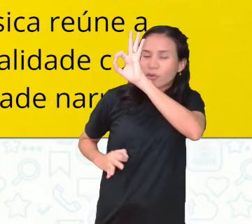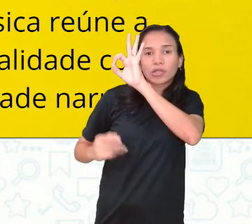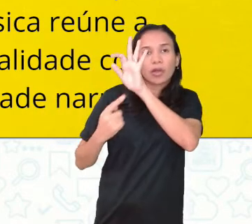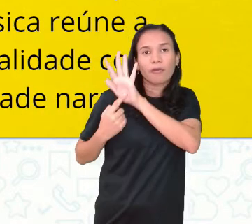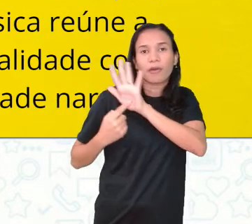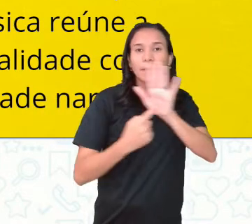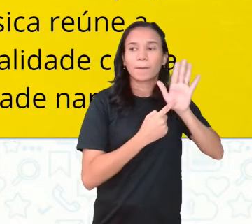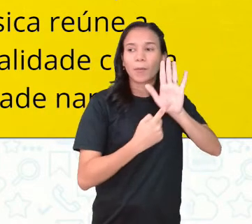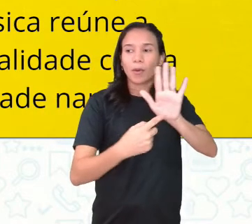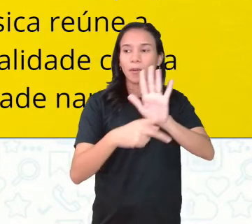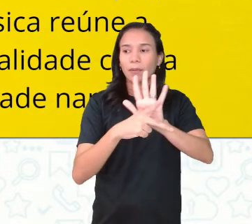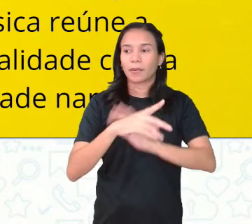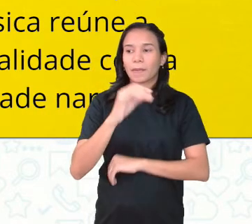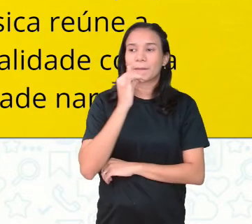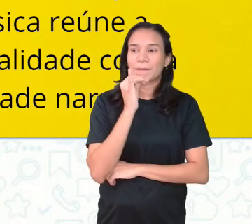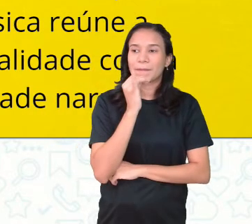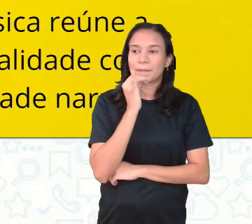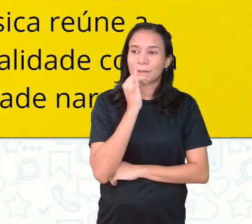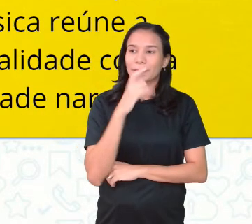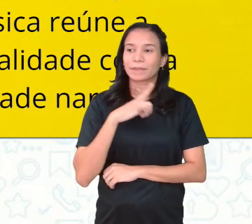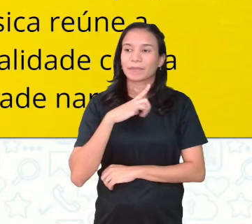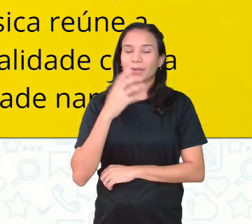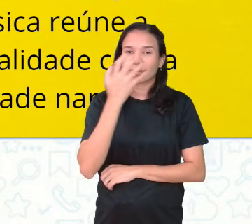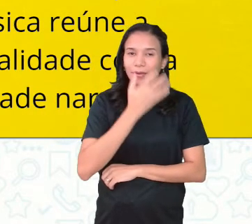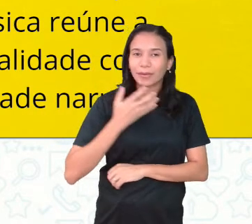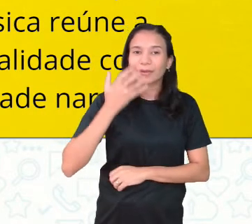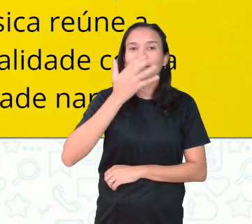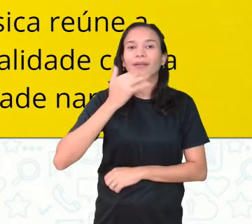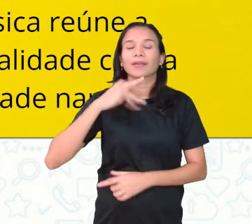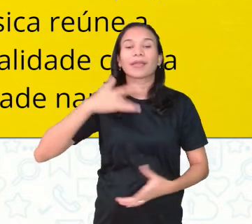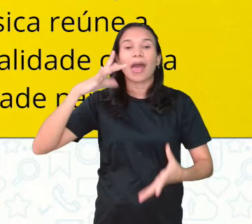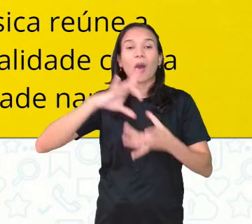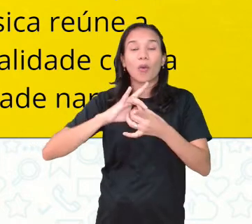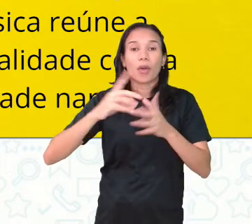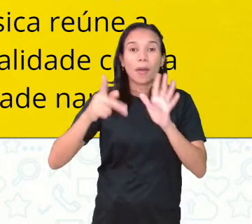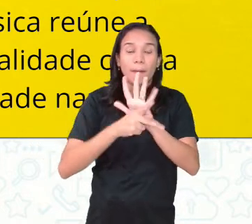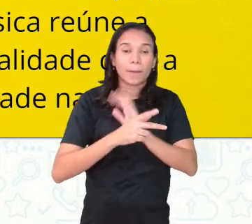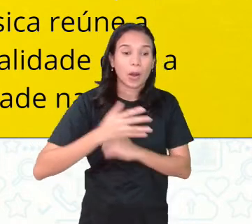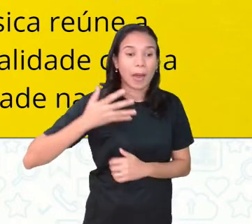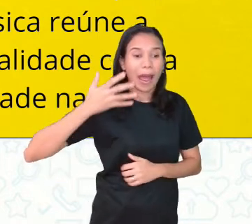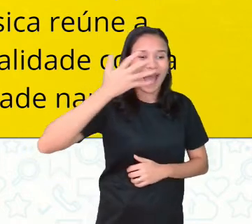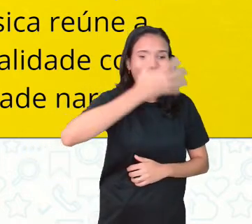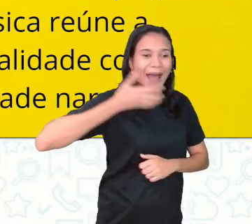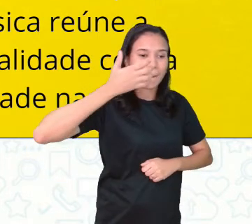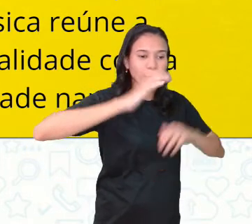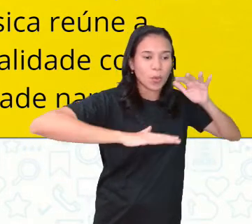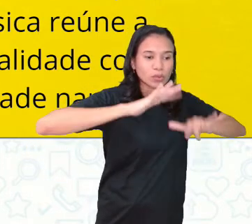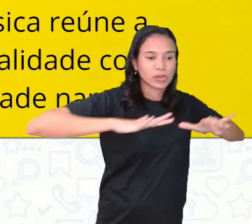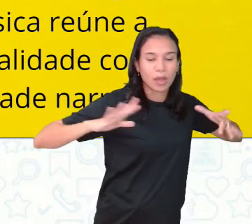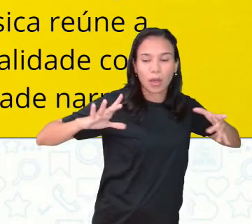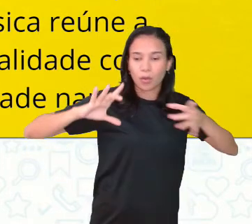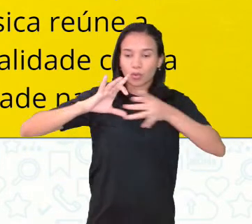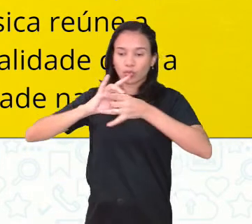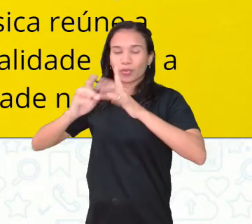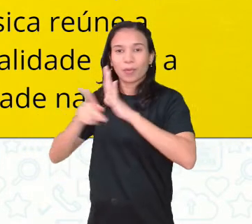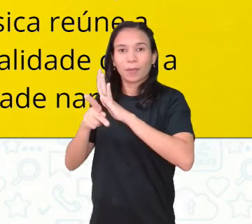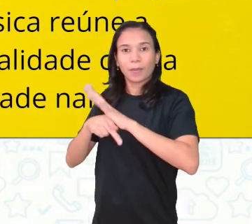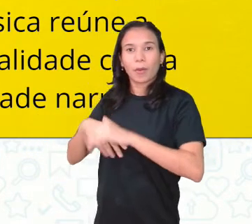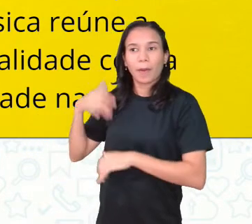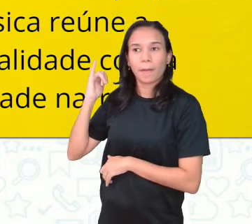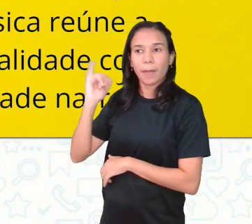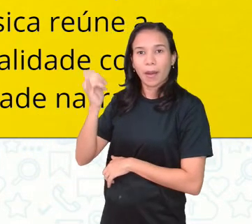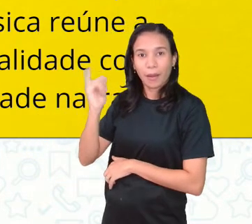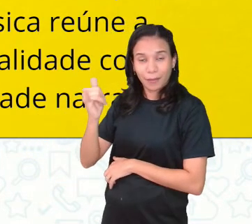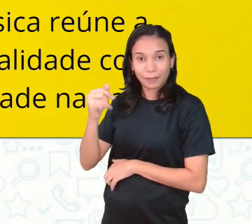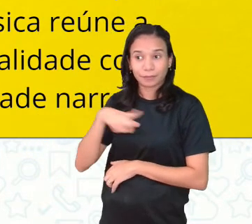avenida. Por exemplo, essa música reúne a musicalidade com a habilidade narrativa. Então, ao mesmo tempo em que eu estou reunindo